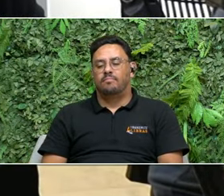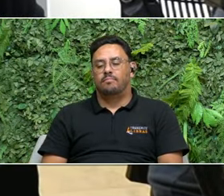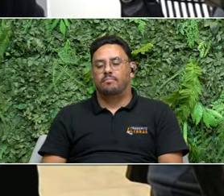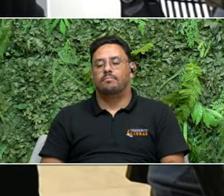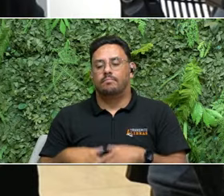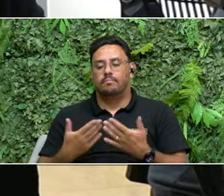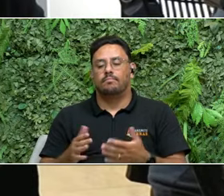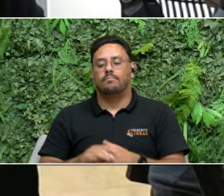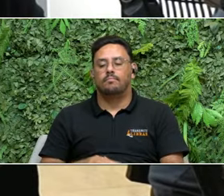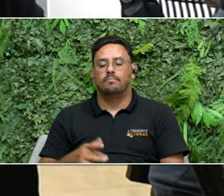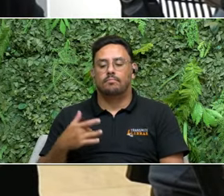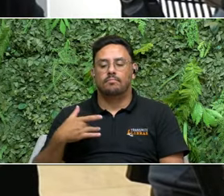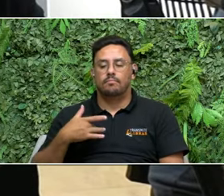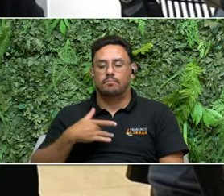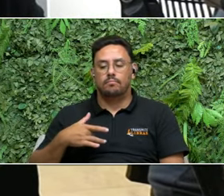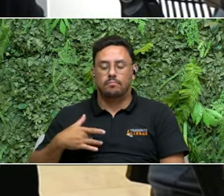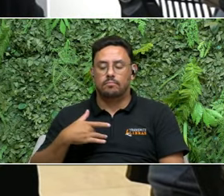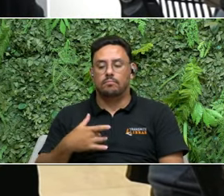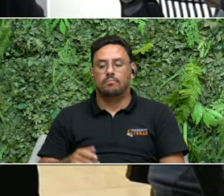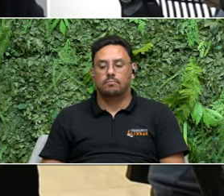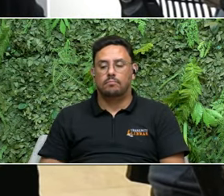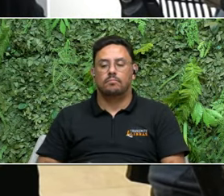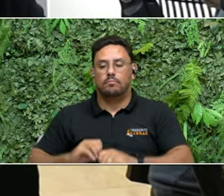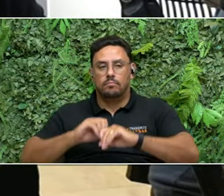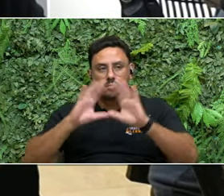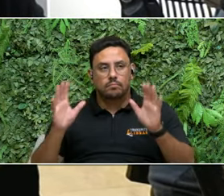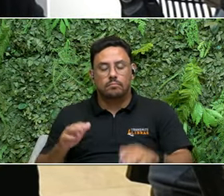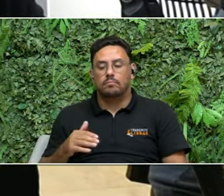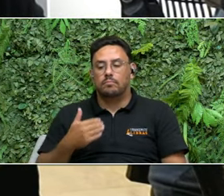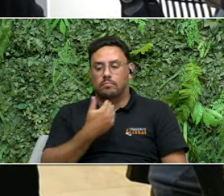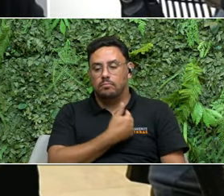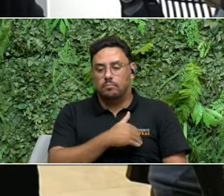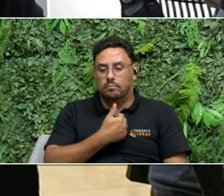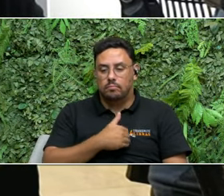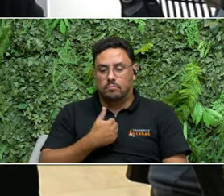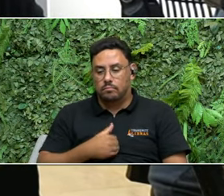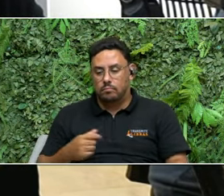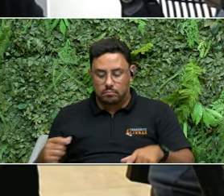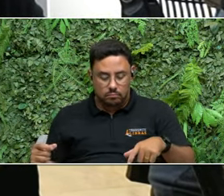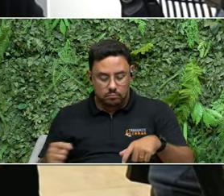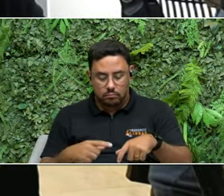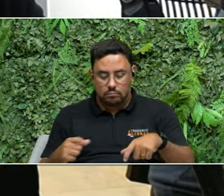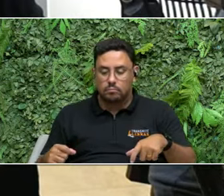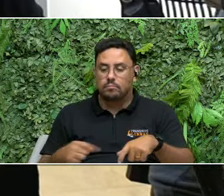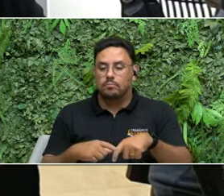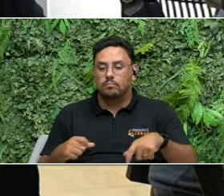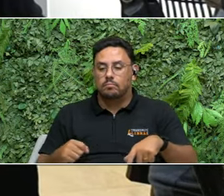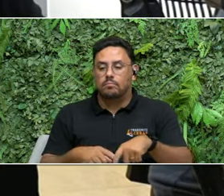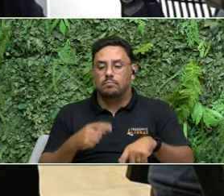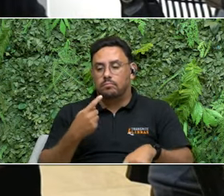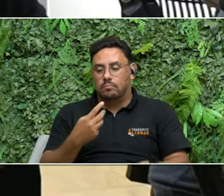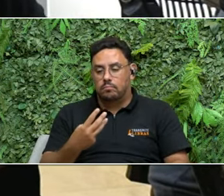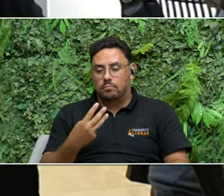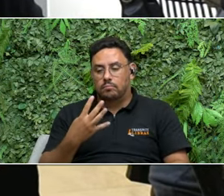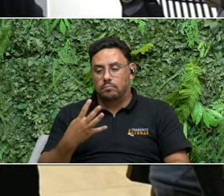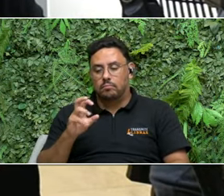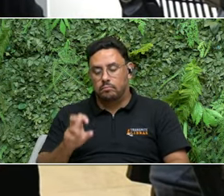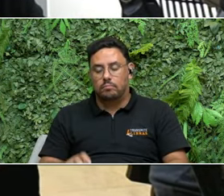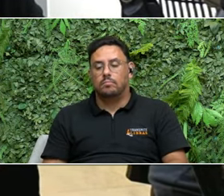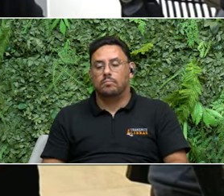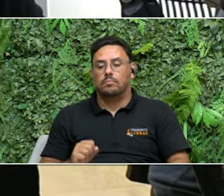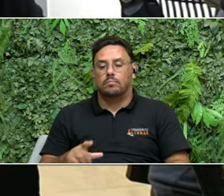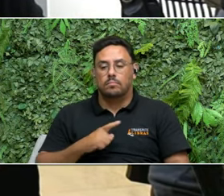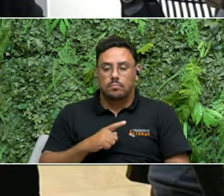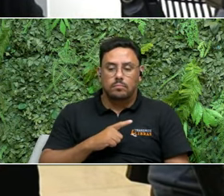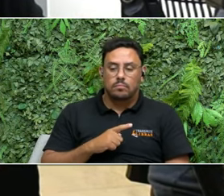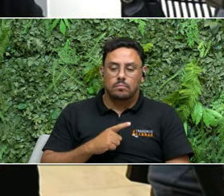ué Cruzeiro Claro o Atlético era para dar uma goleada no Cruzeiro no primeiro tempo é aqu aquela história né